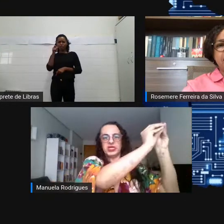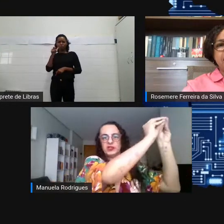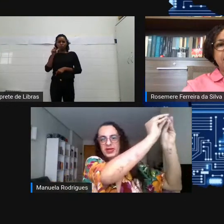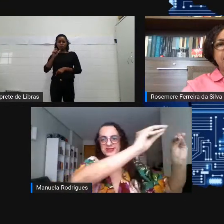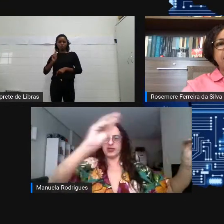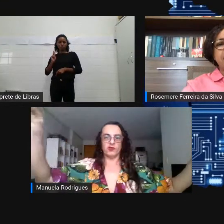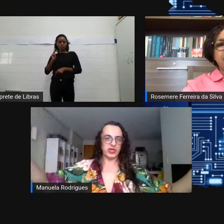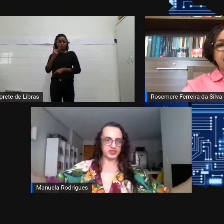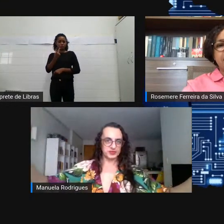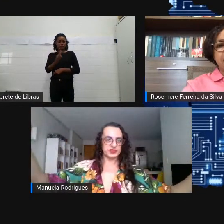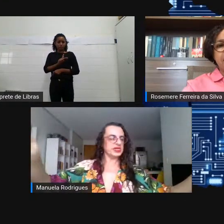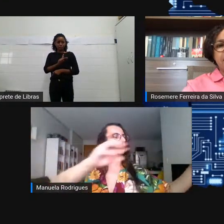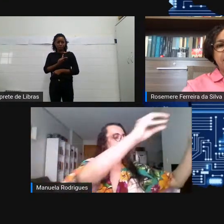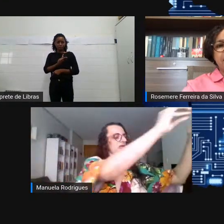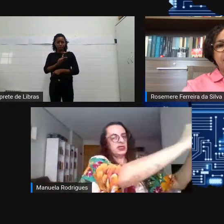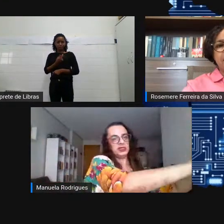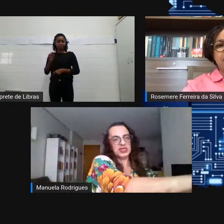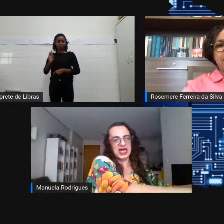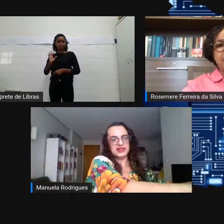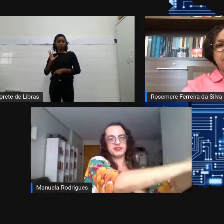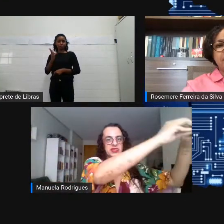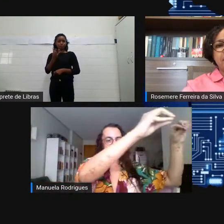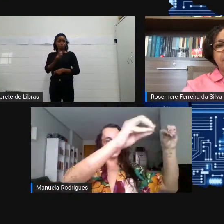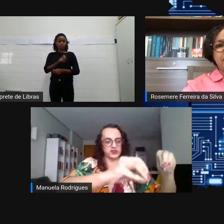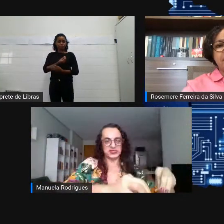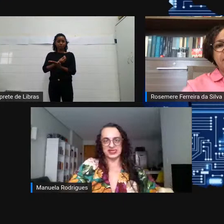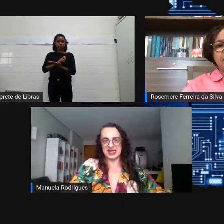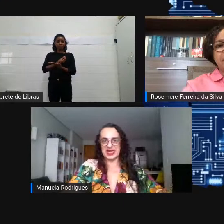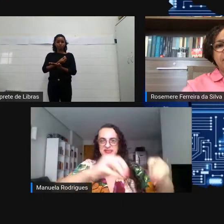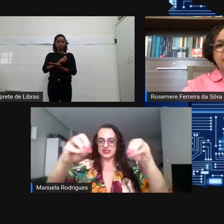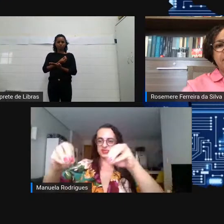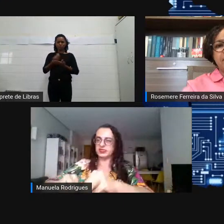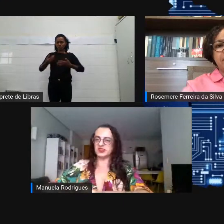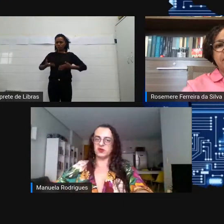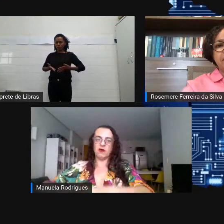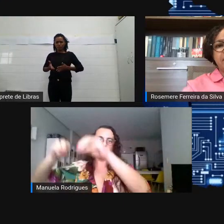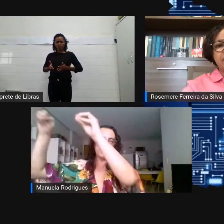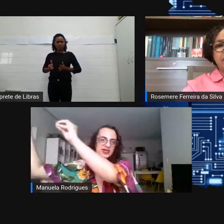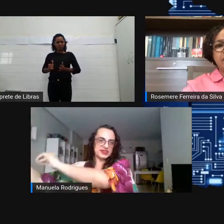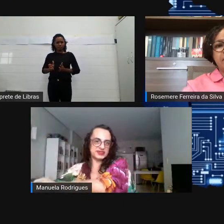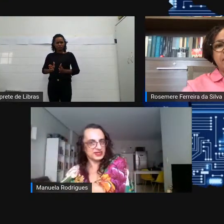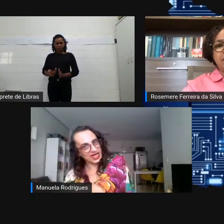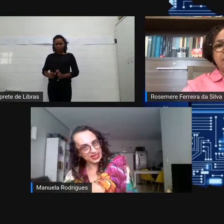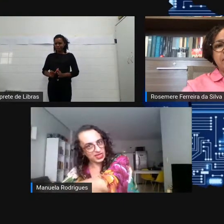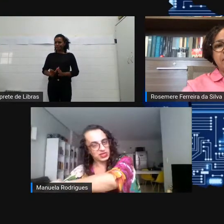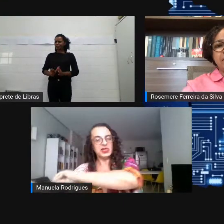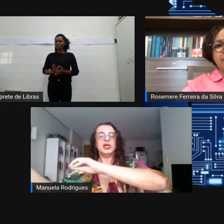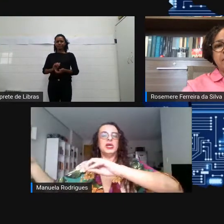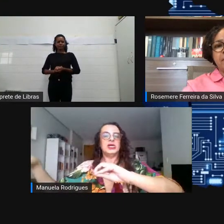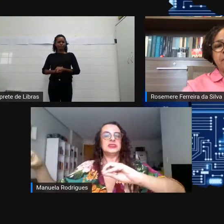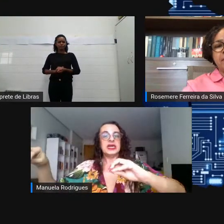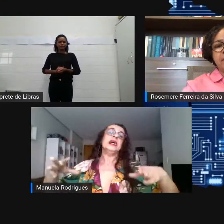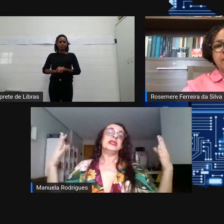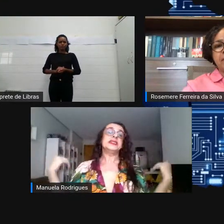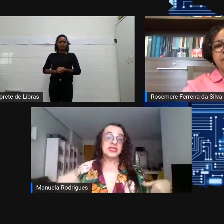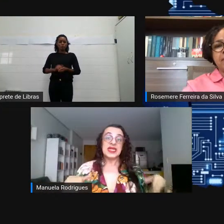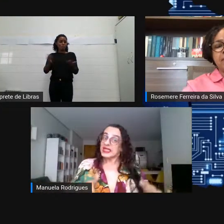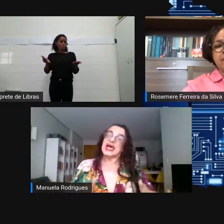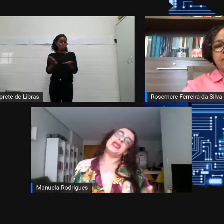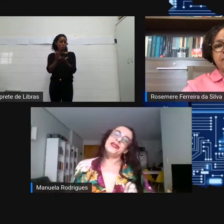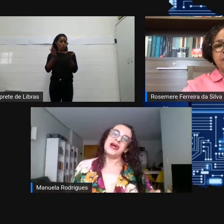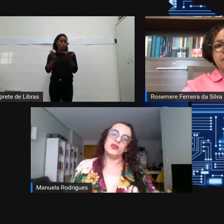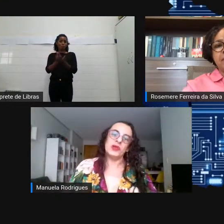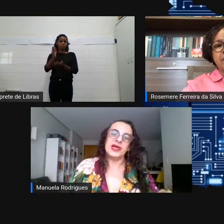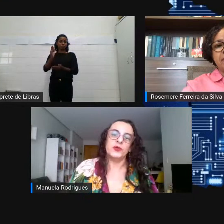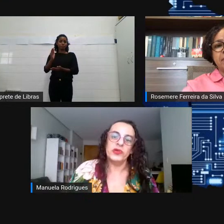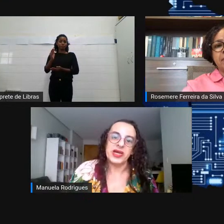que o destino parece que é o mesmo, né, nasce, expulsa de casa, se descobre e é assassinada, né,